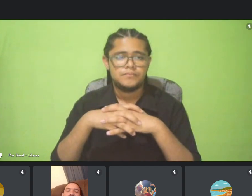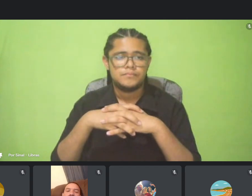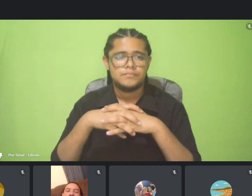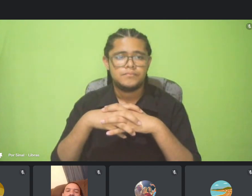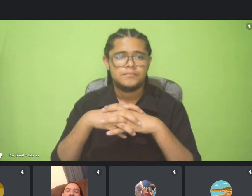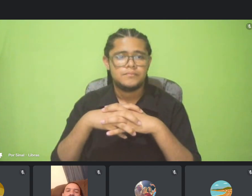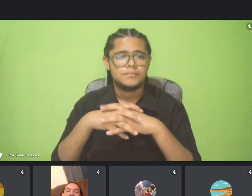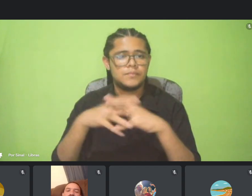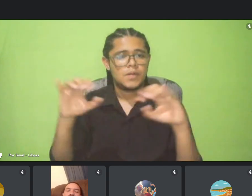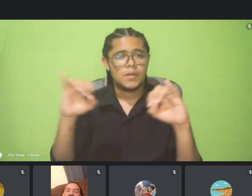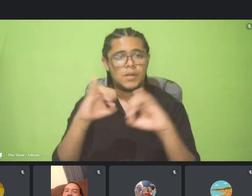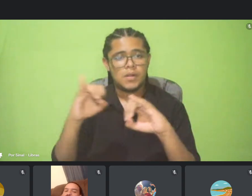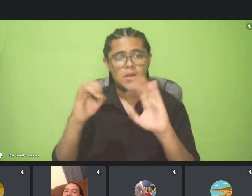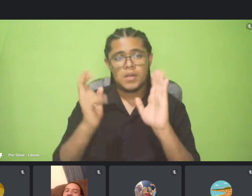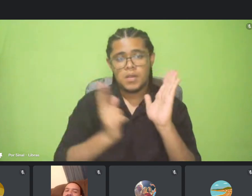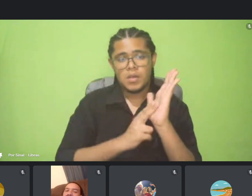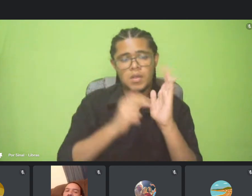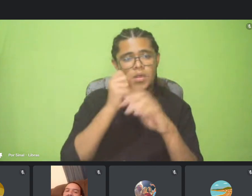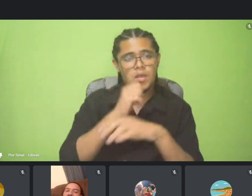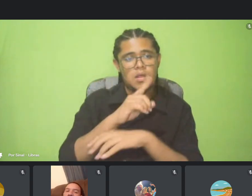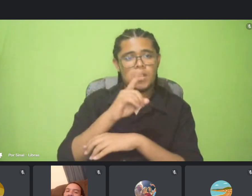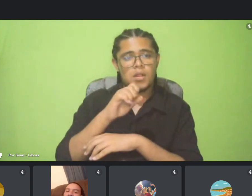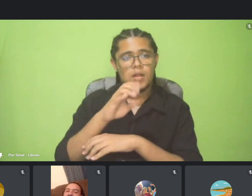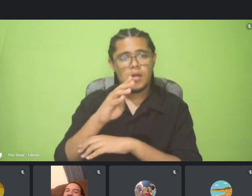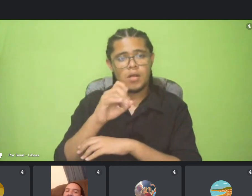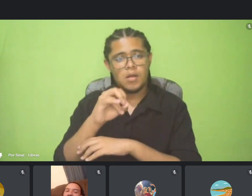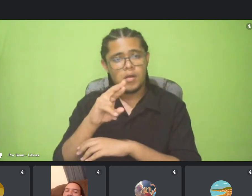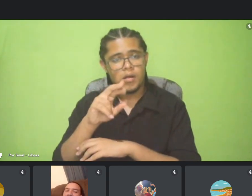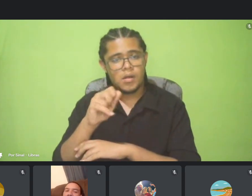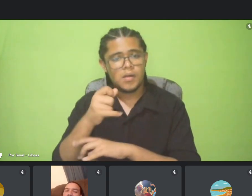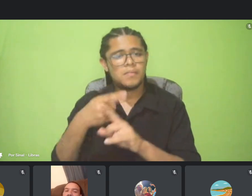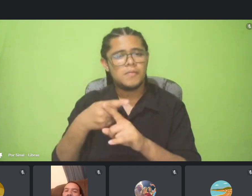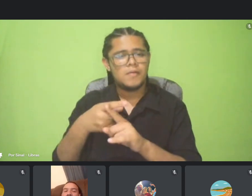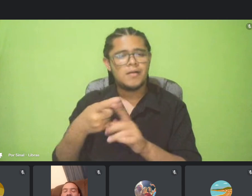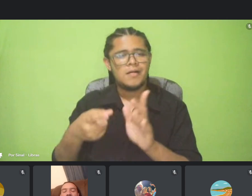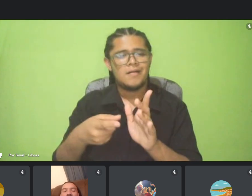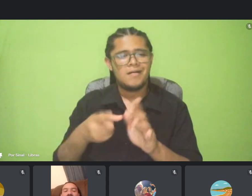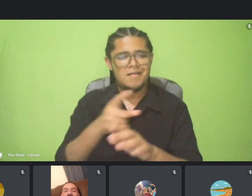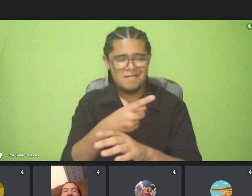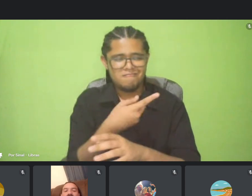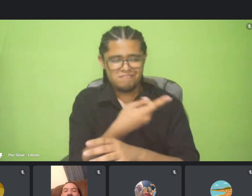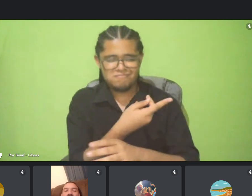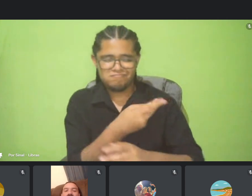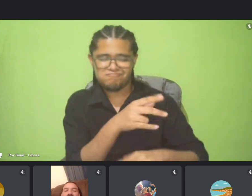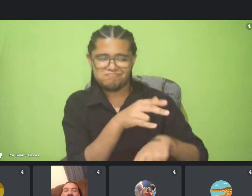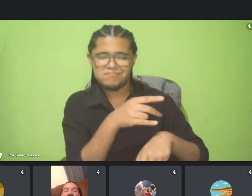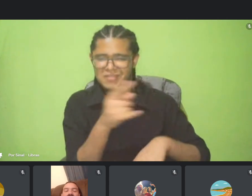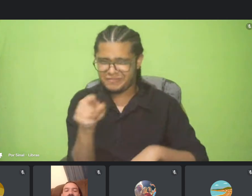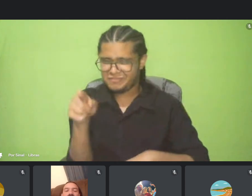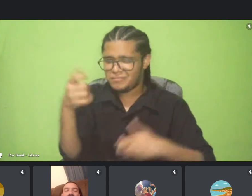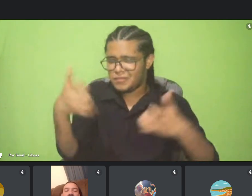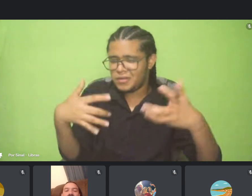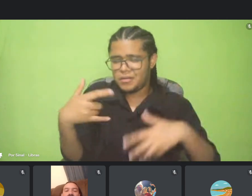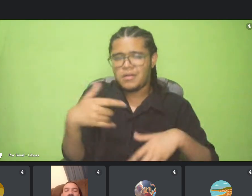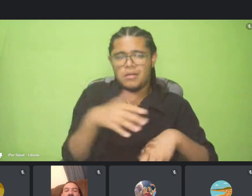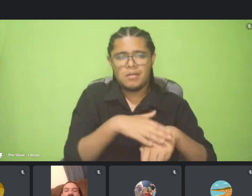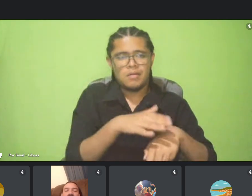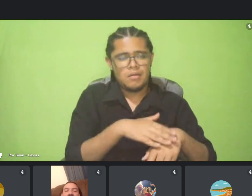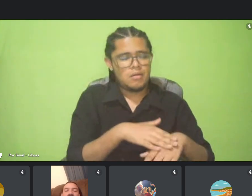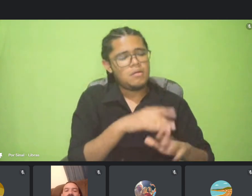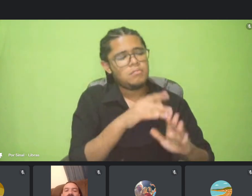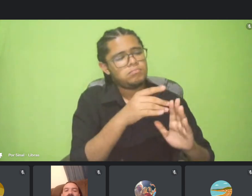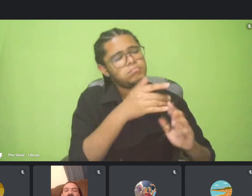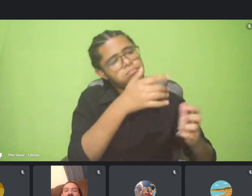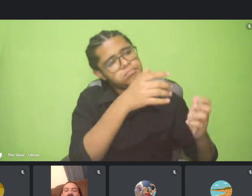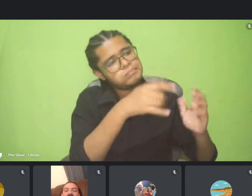Olá, eu sou a Débora da Wartler aqui, porque enquanto ele estava falando, a gente estava pesquisando junto aqui, então, procuramos na lei Paulo Gustavo, porque